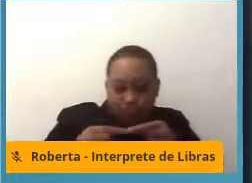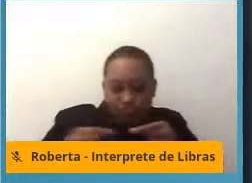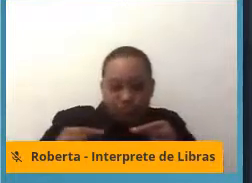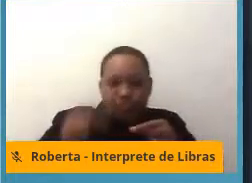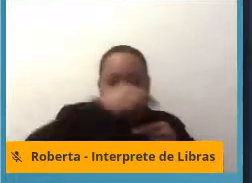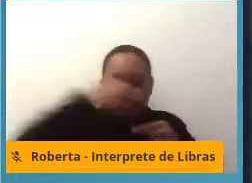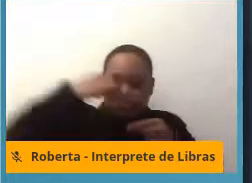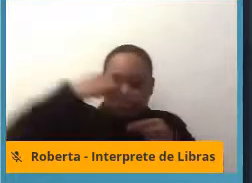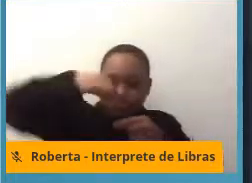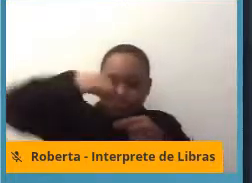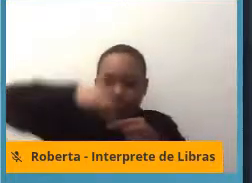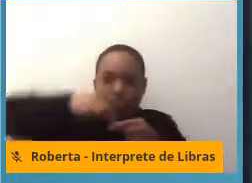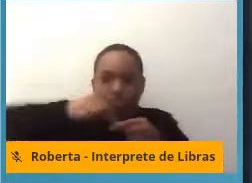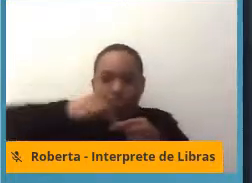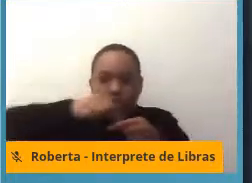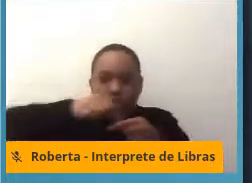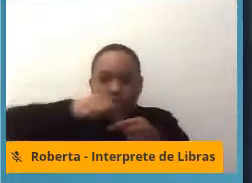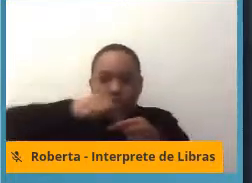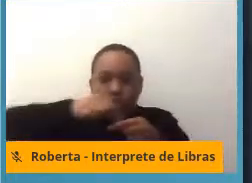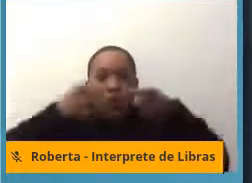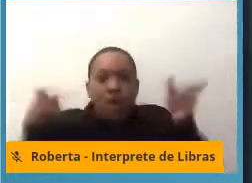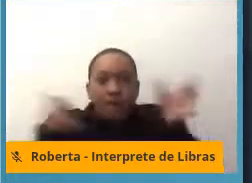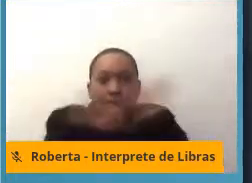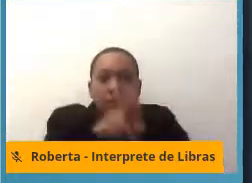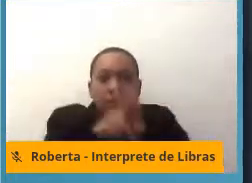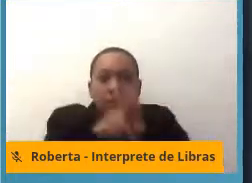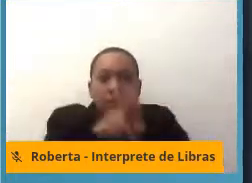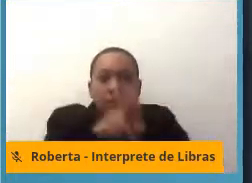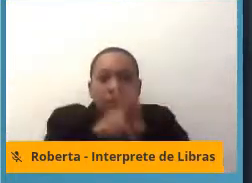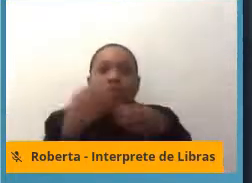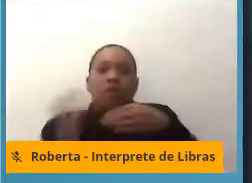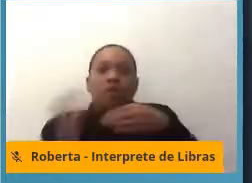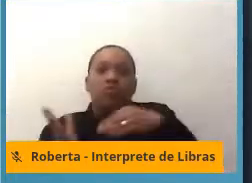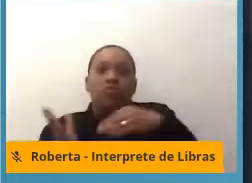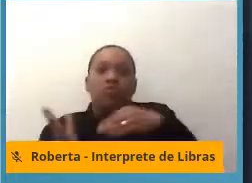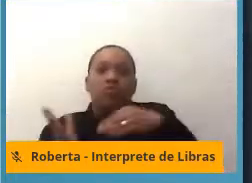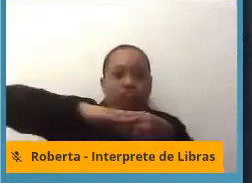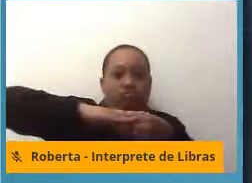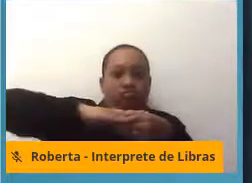coloca o tampão. Então, depois que eu coloco o tampão,